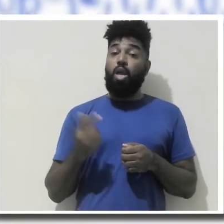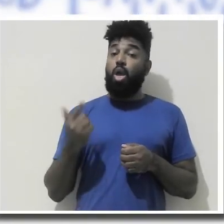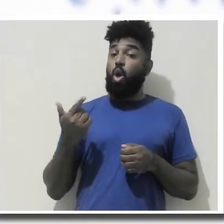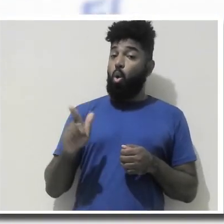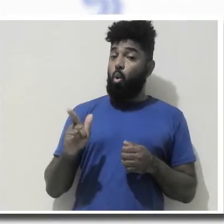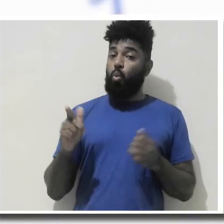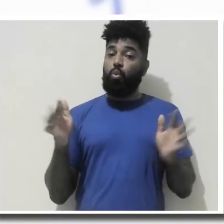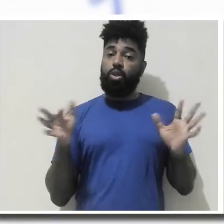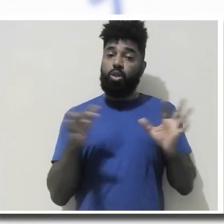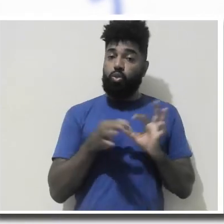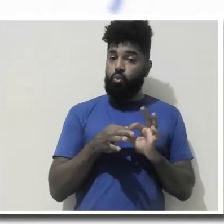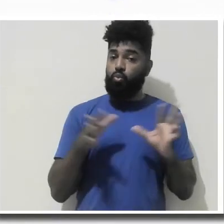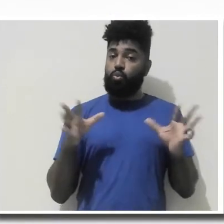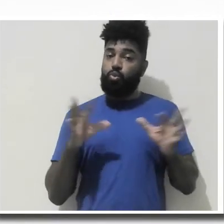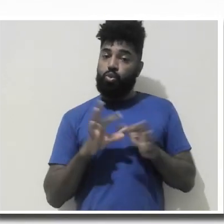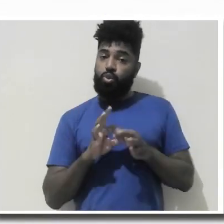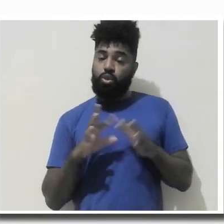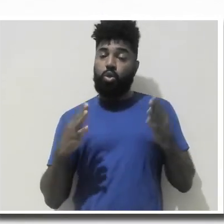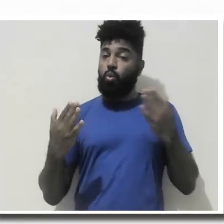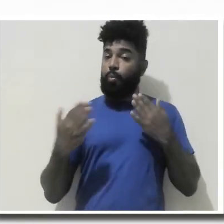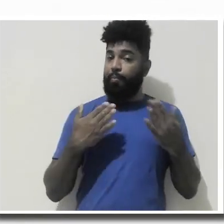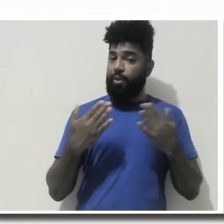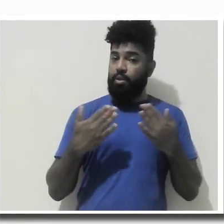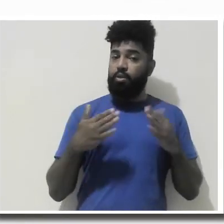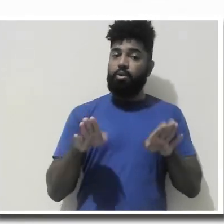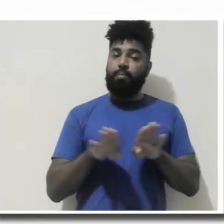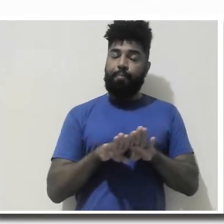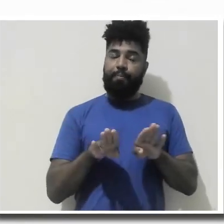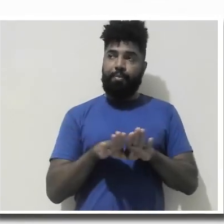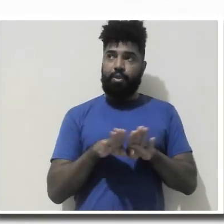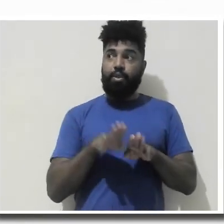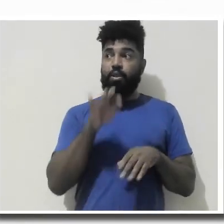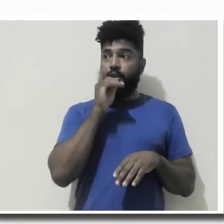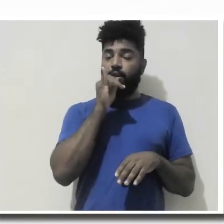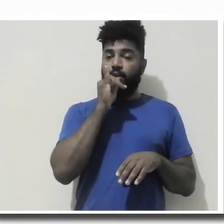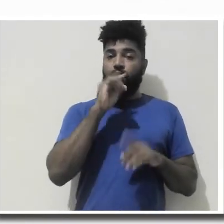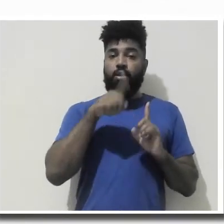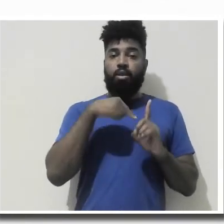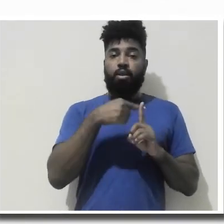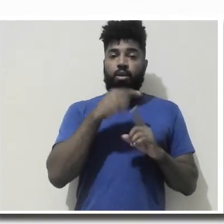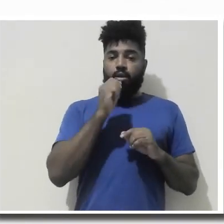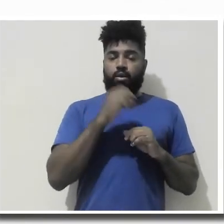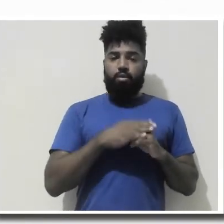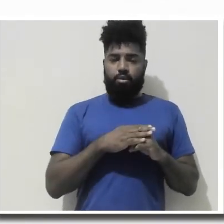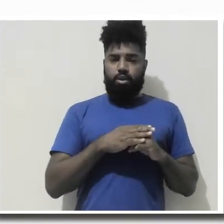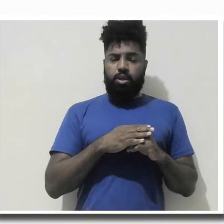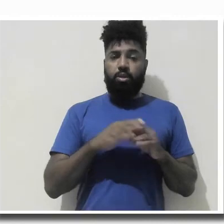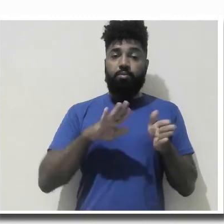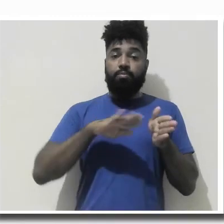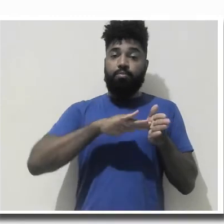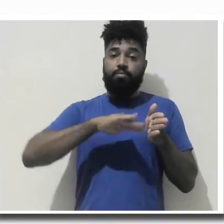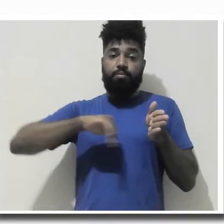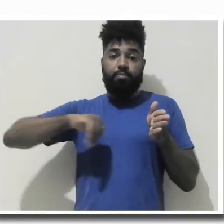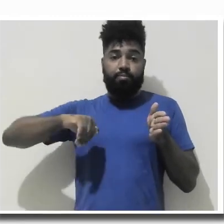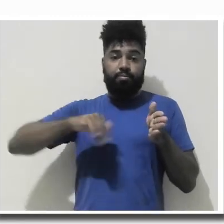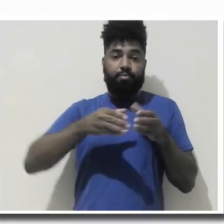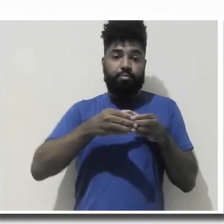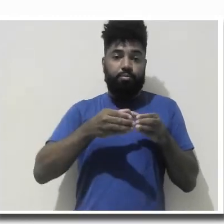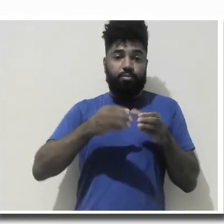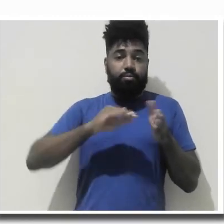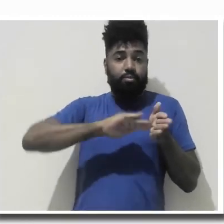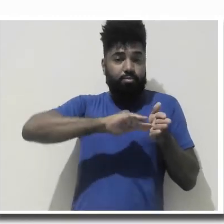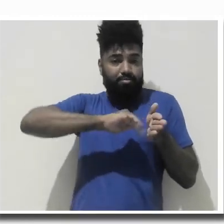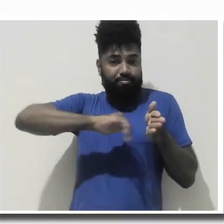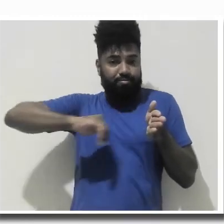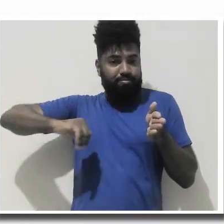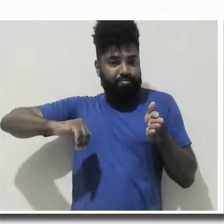Muitas outras relações podem ser feitas. Posso, inclusive, extrair alguns elementos de um